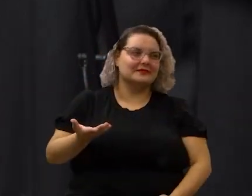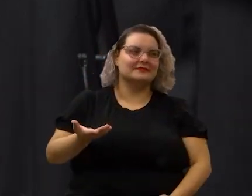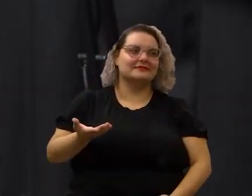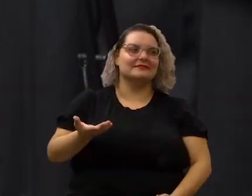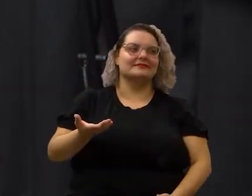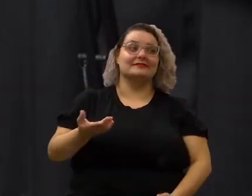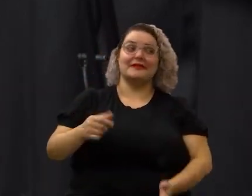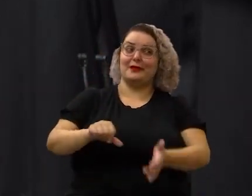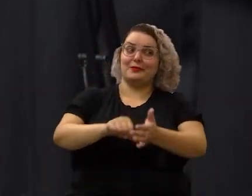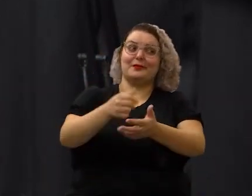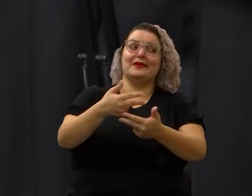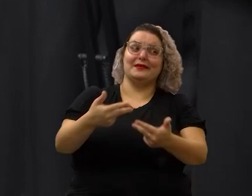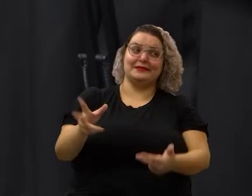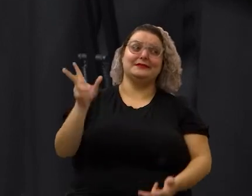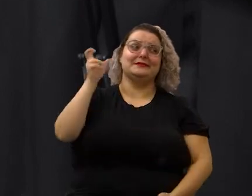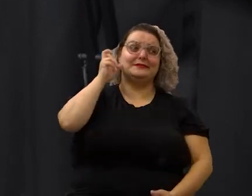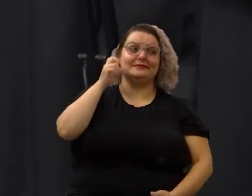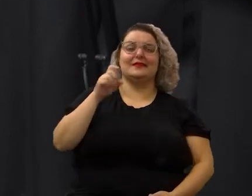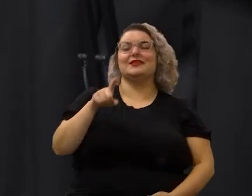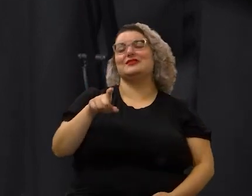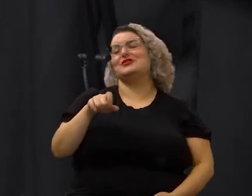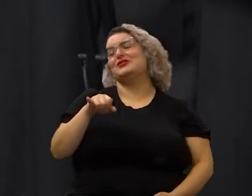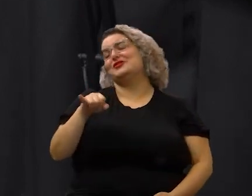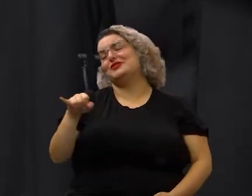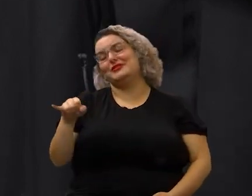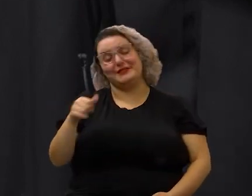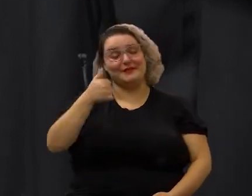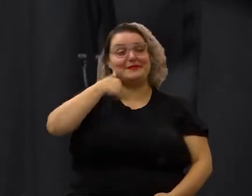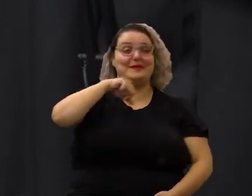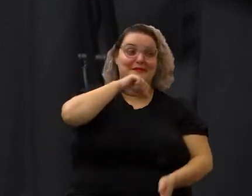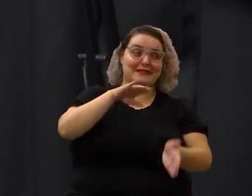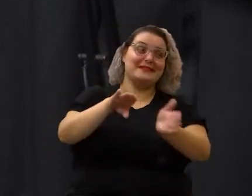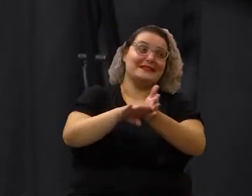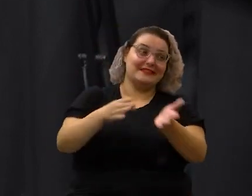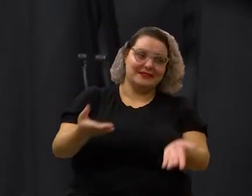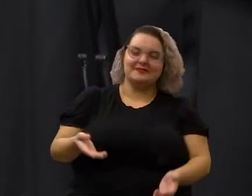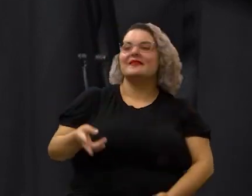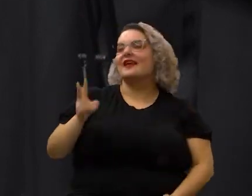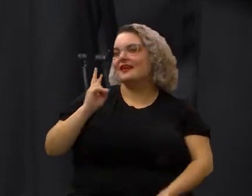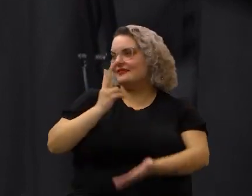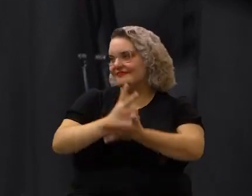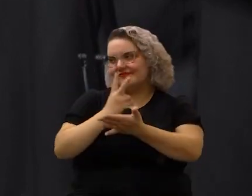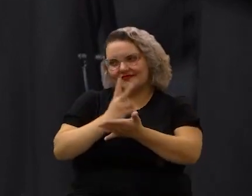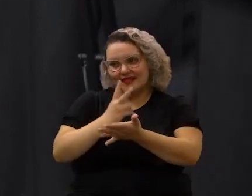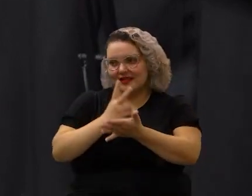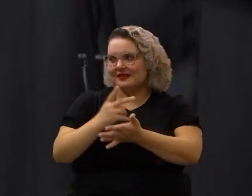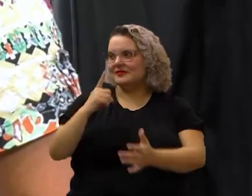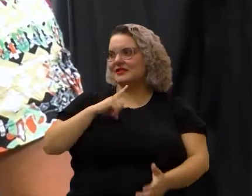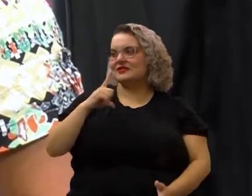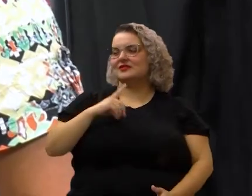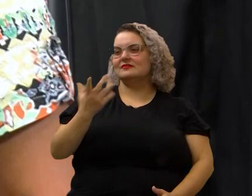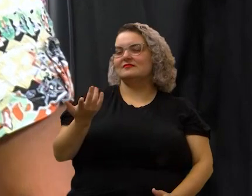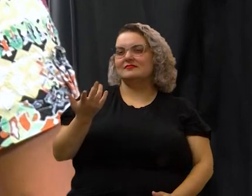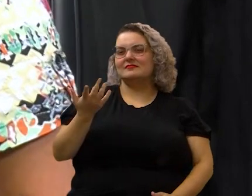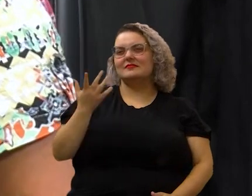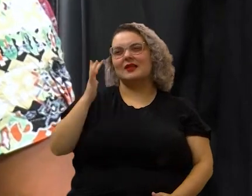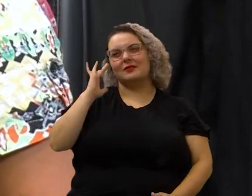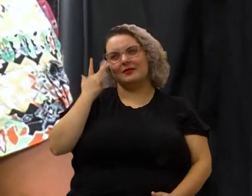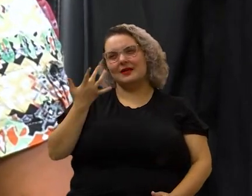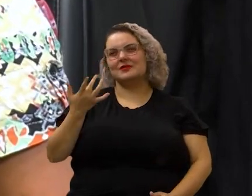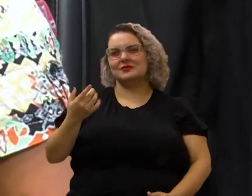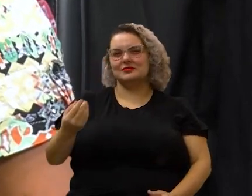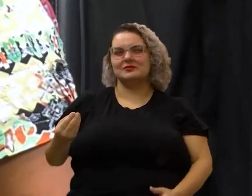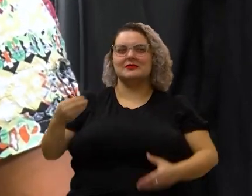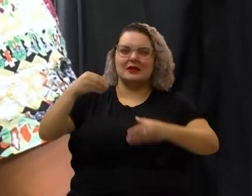causa. Não. E a primeira coisa que ela ouviu, vixe, minha mãe chegou. Né? Não, eu sempre tive muito. Acho que faz parte,